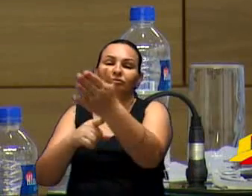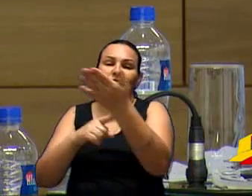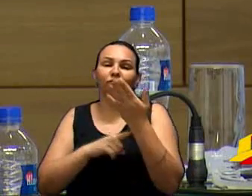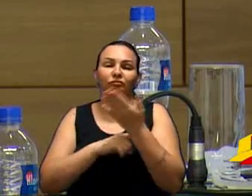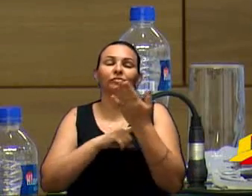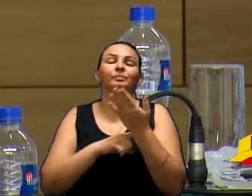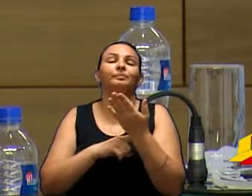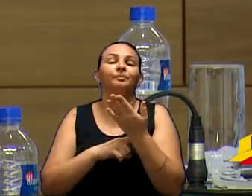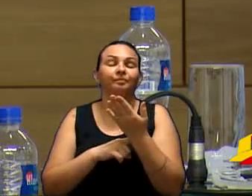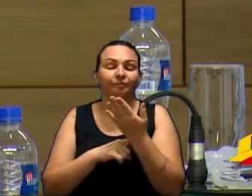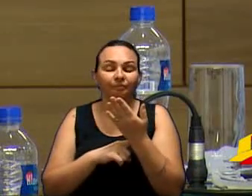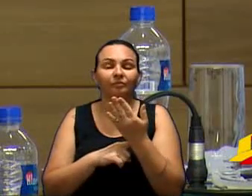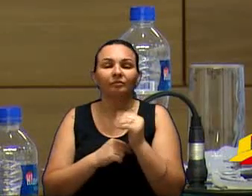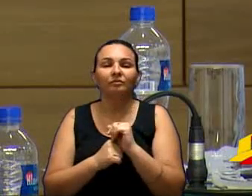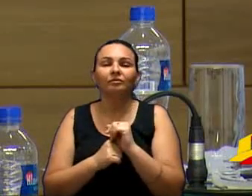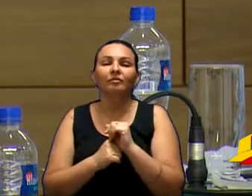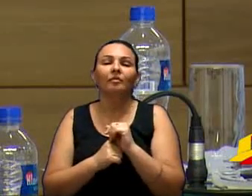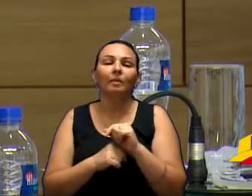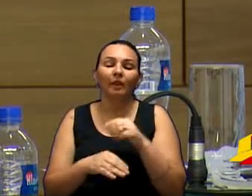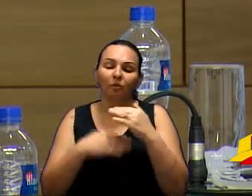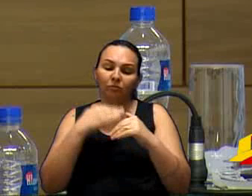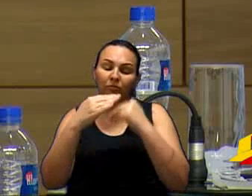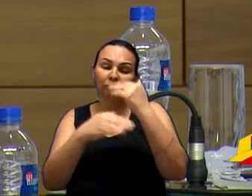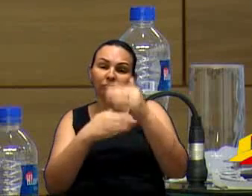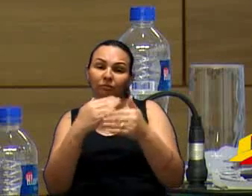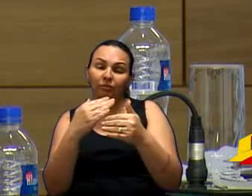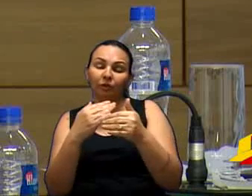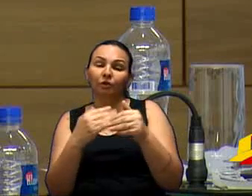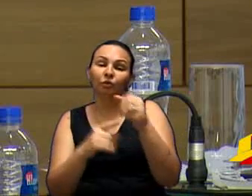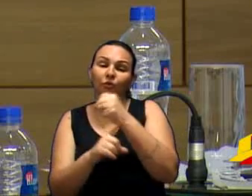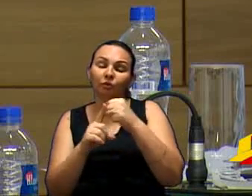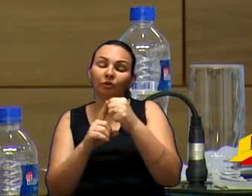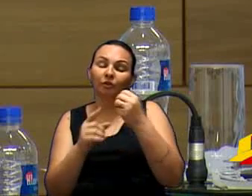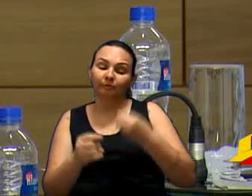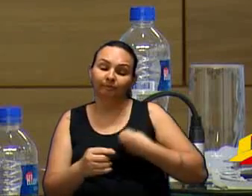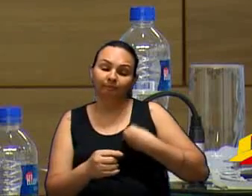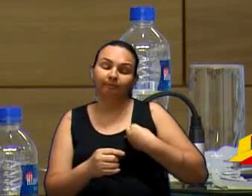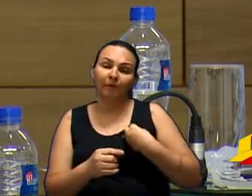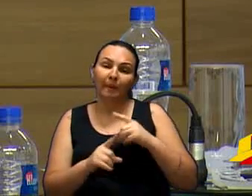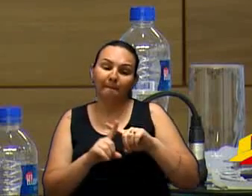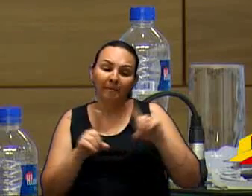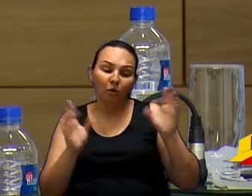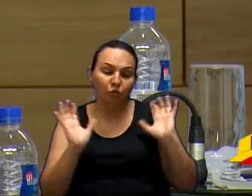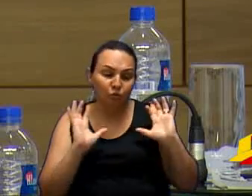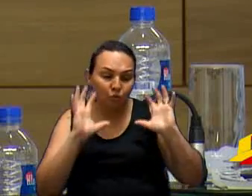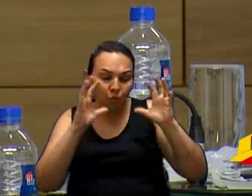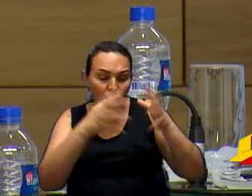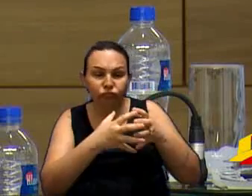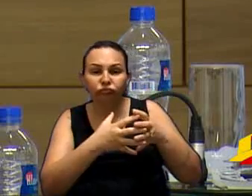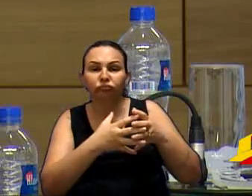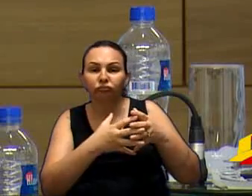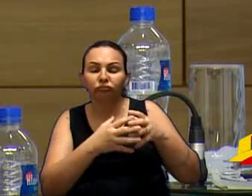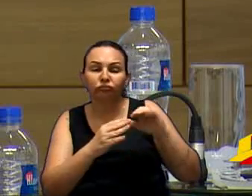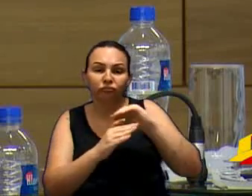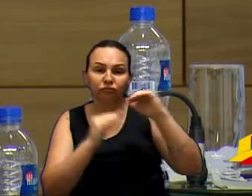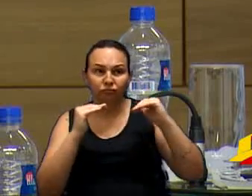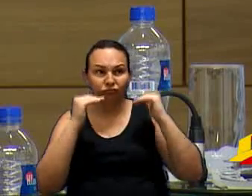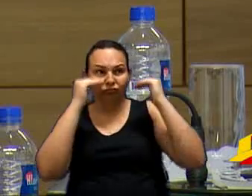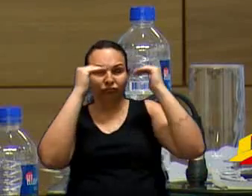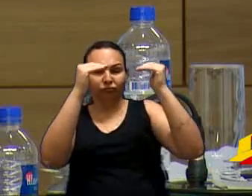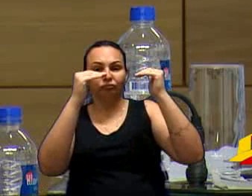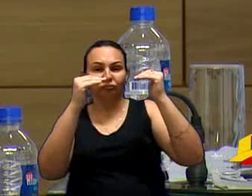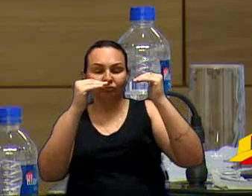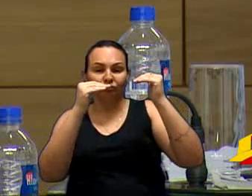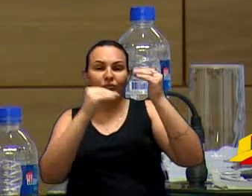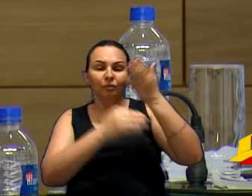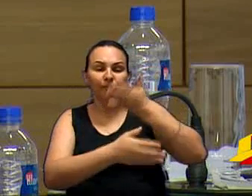do processo da sociedade que vivemos mas que o coletivo possa se sobrepor aos interesses particulares e o coletivo em prol